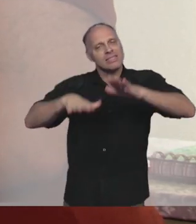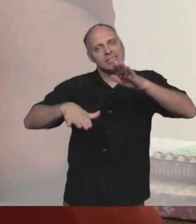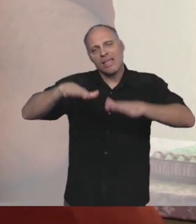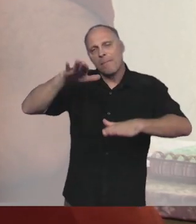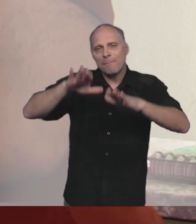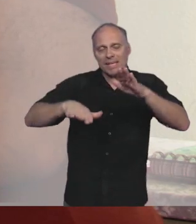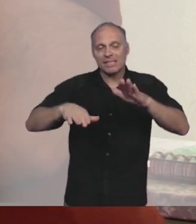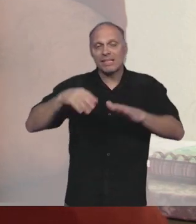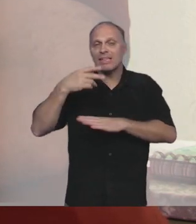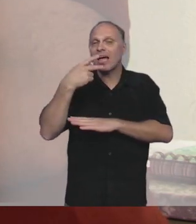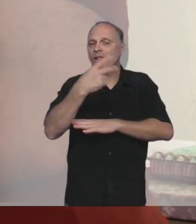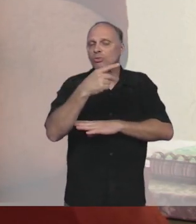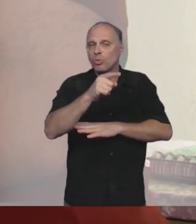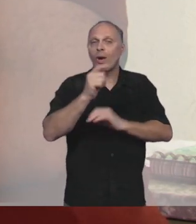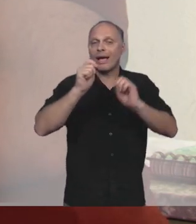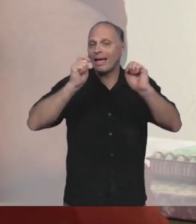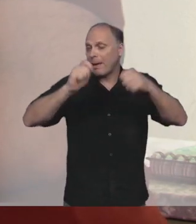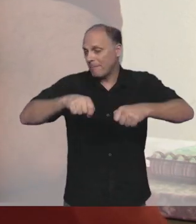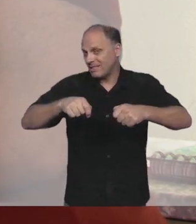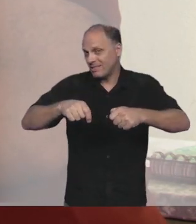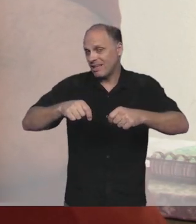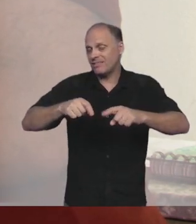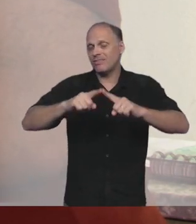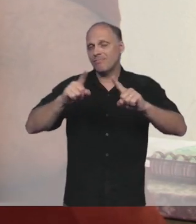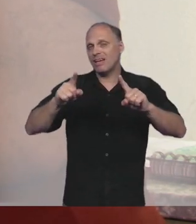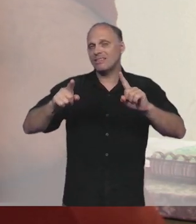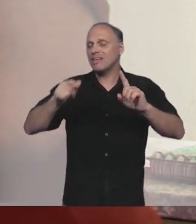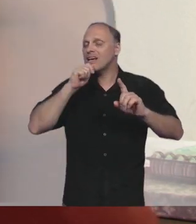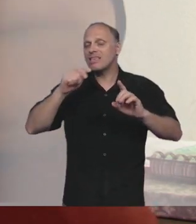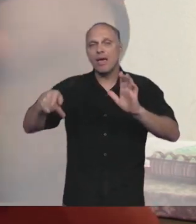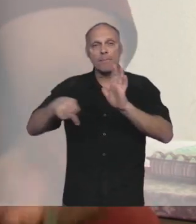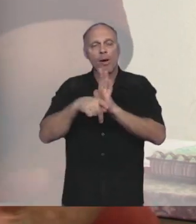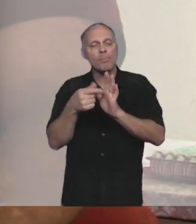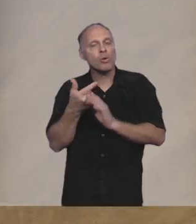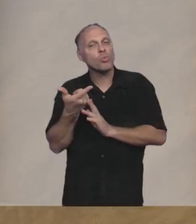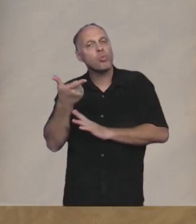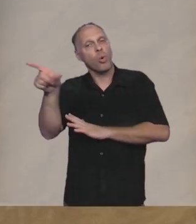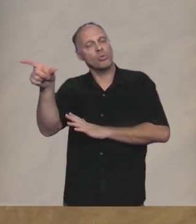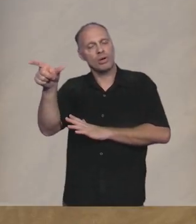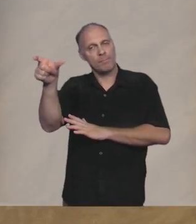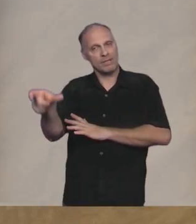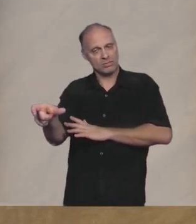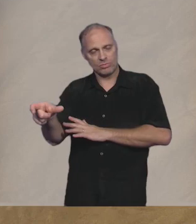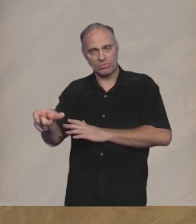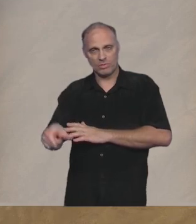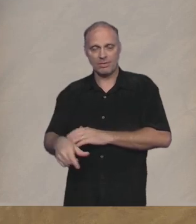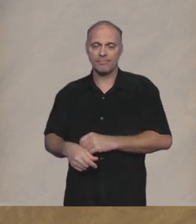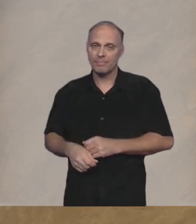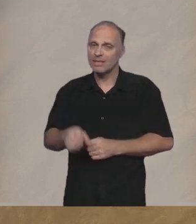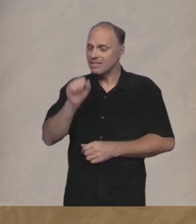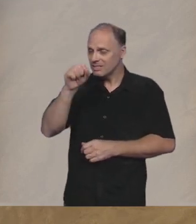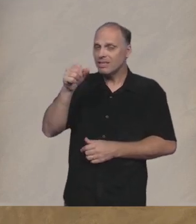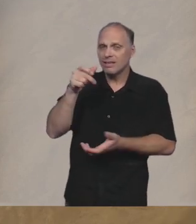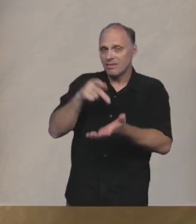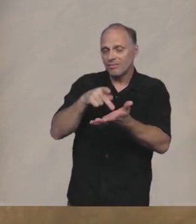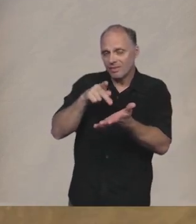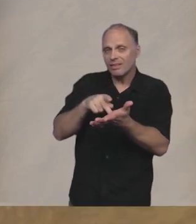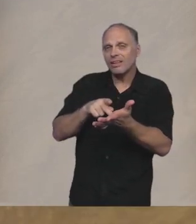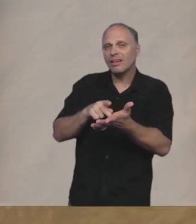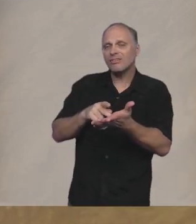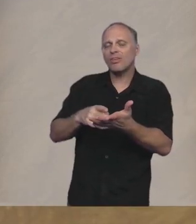no outro, né? Sim, exatamente. Daí volta ao que o Augusto Boal